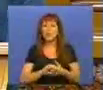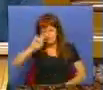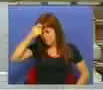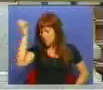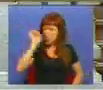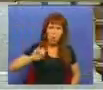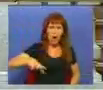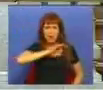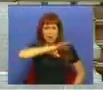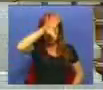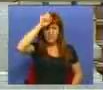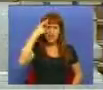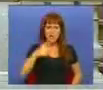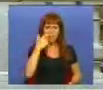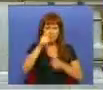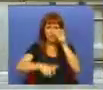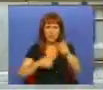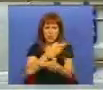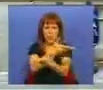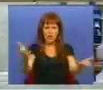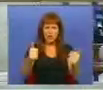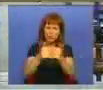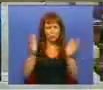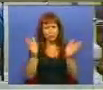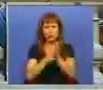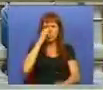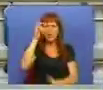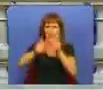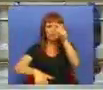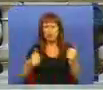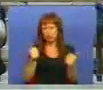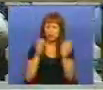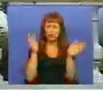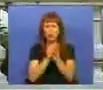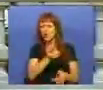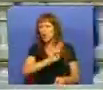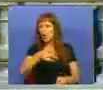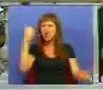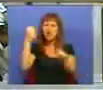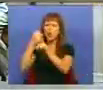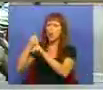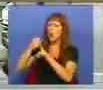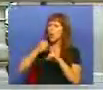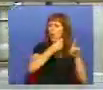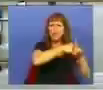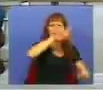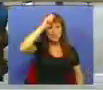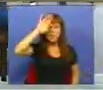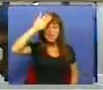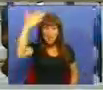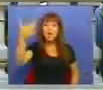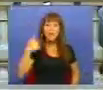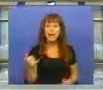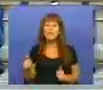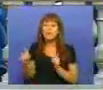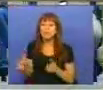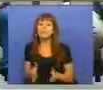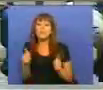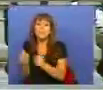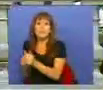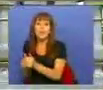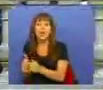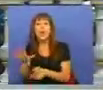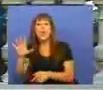desrespeito que o Sr. Ministro tem por estas pessoas. E todas as pessoas, todos aqueles que lutam pelo respeito, sabem de que lado é que nós estamos